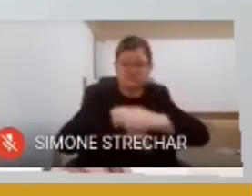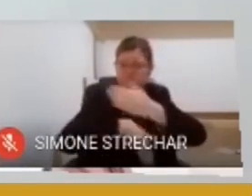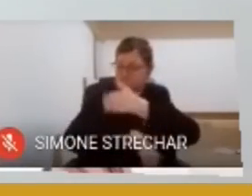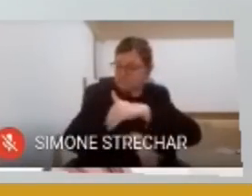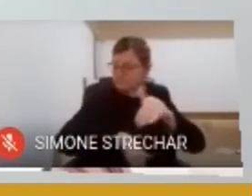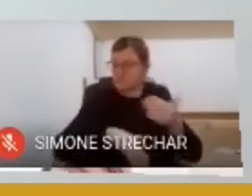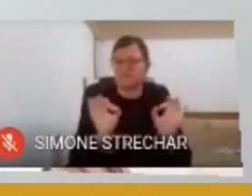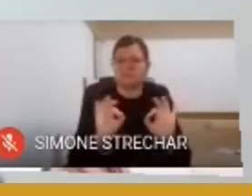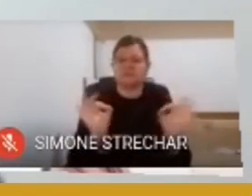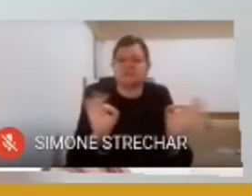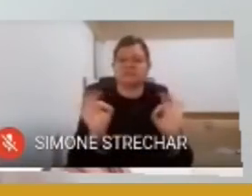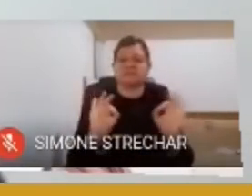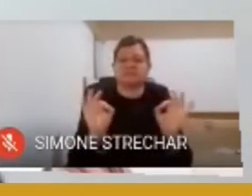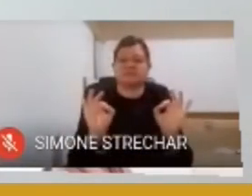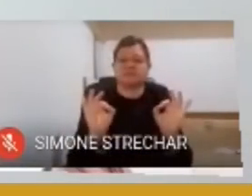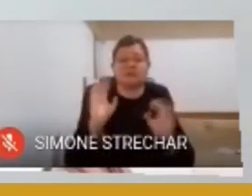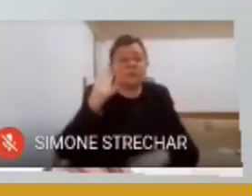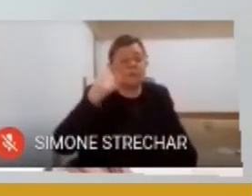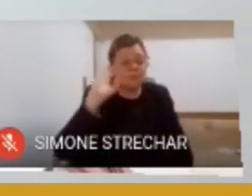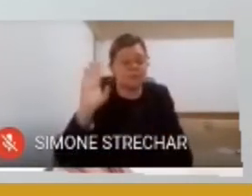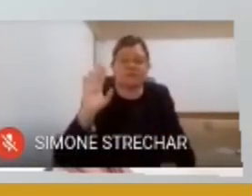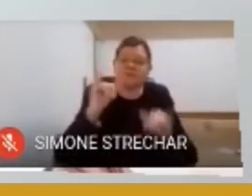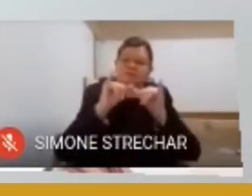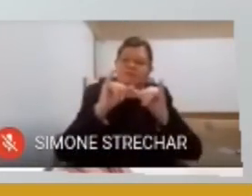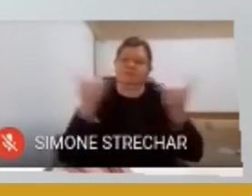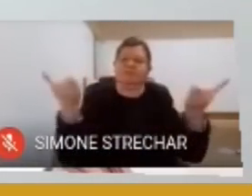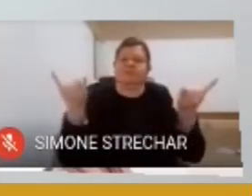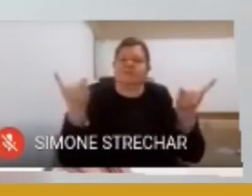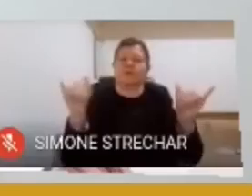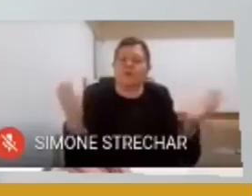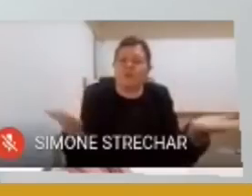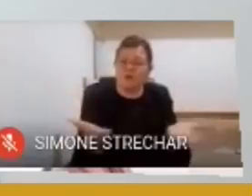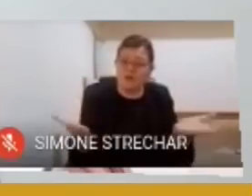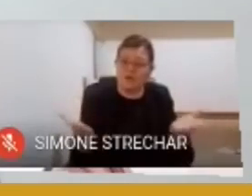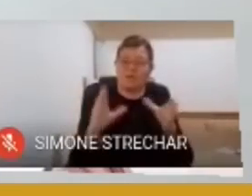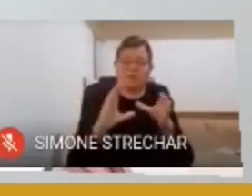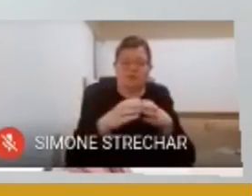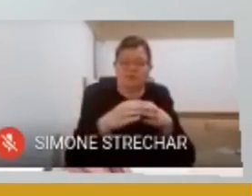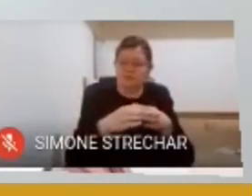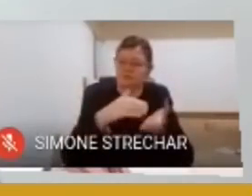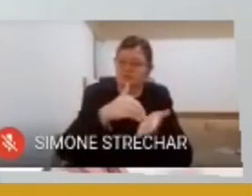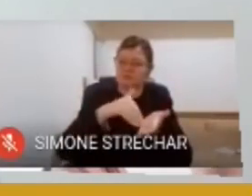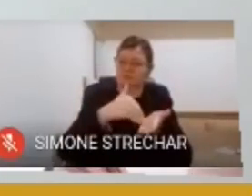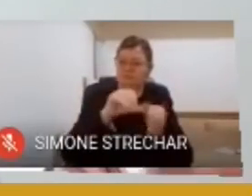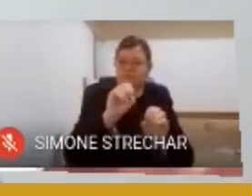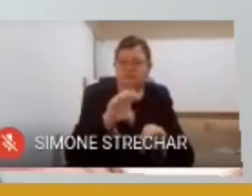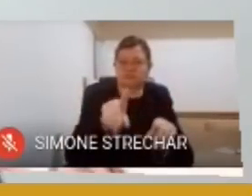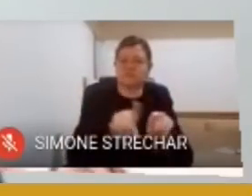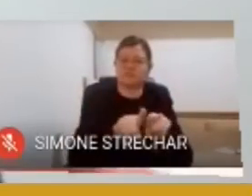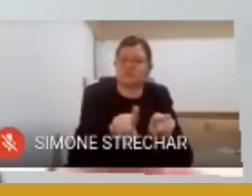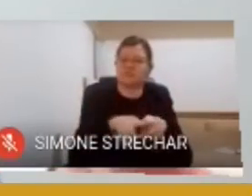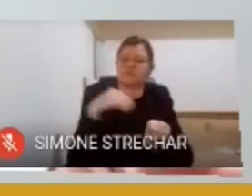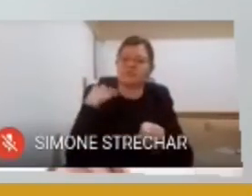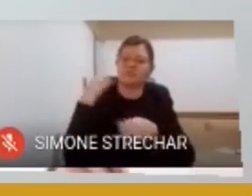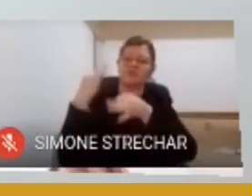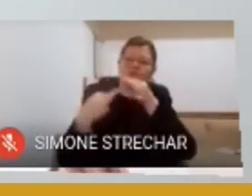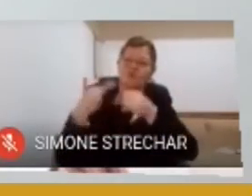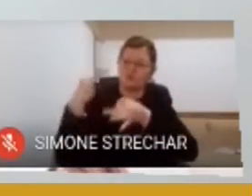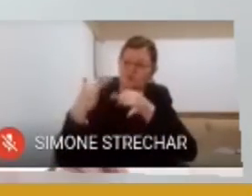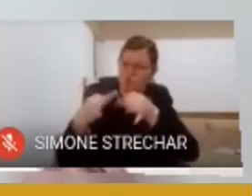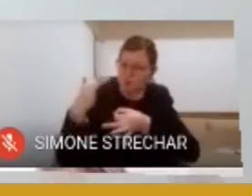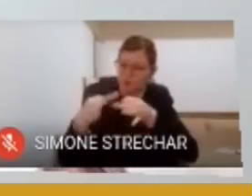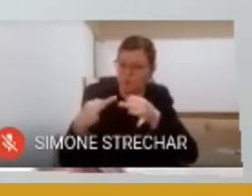denúncia, principalmente a violência sexual que não deixa marca, que não deixa um machucado, não deixa uma ferida. Né?